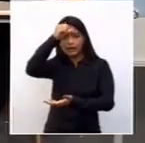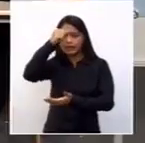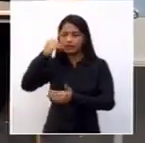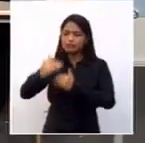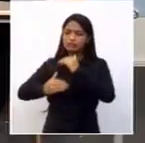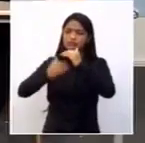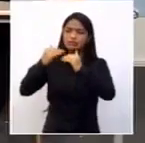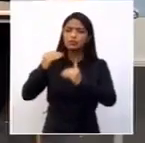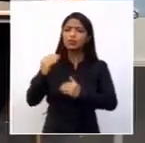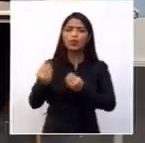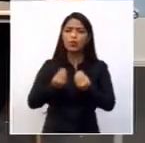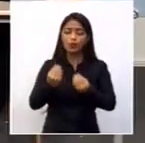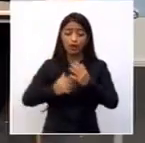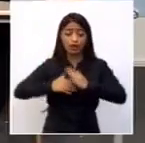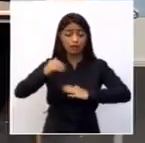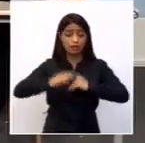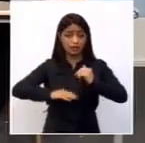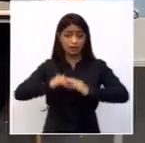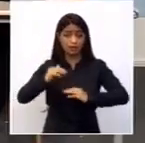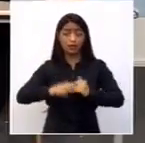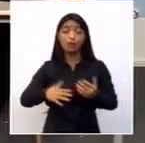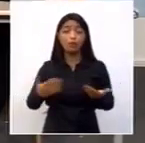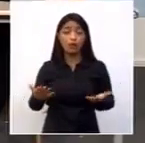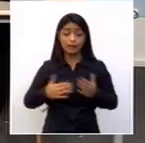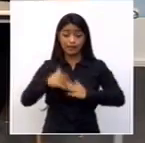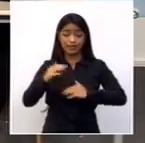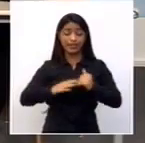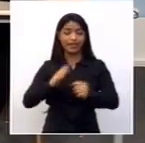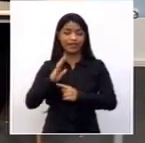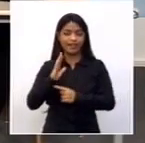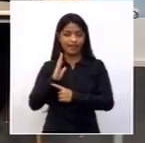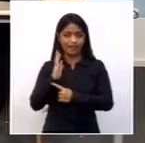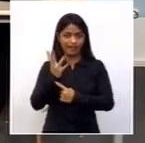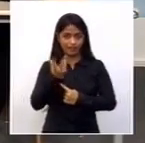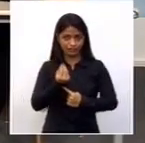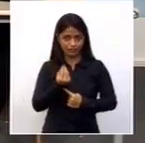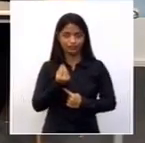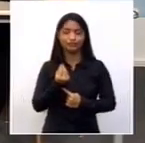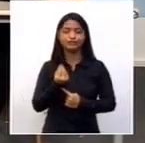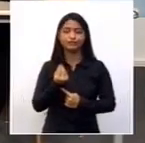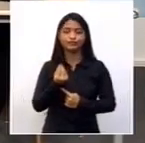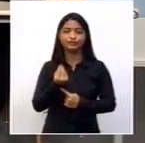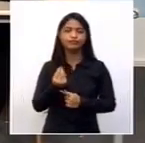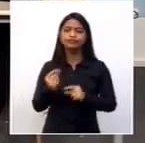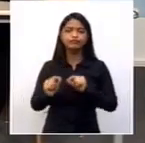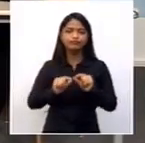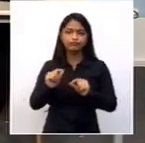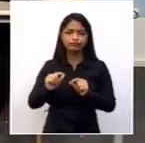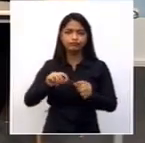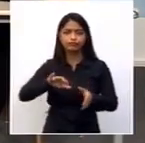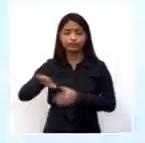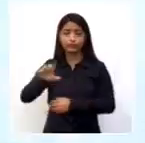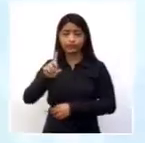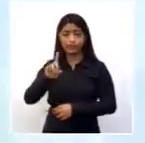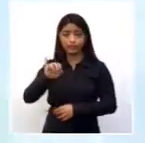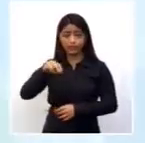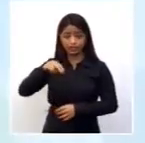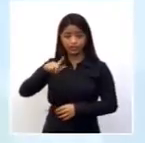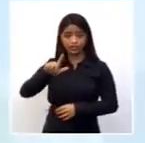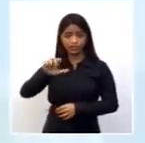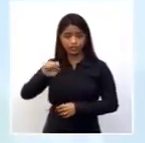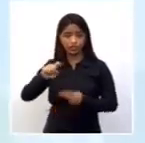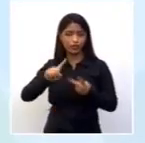habilidade. A habilidade que nós temos é a habilidade de arte, que diz apreciar jingles,